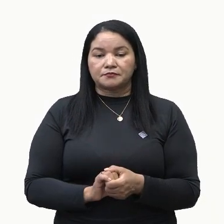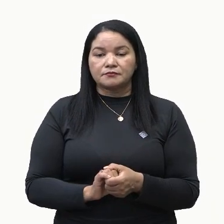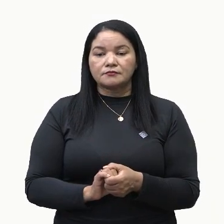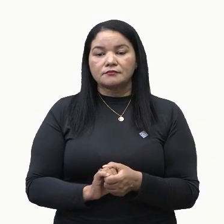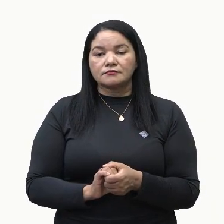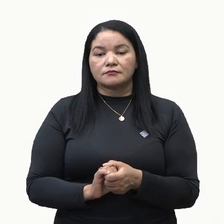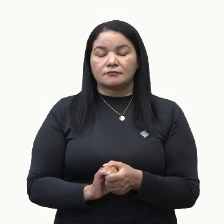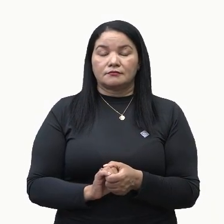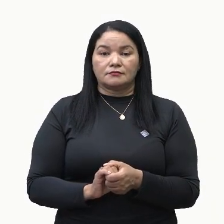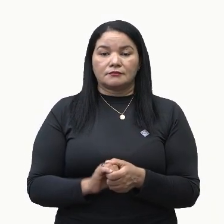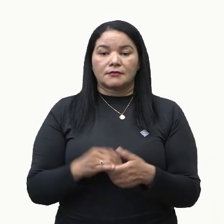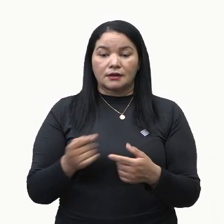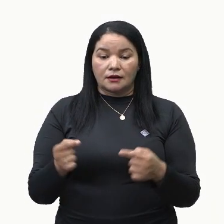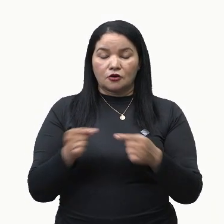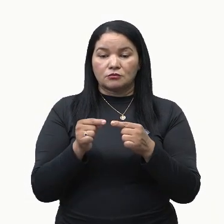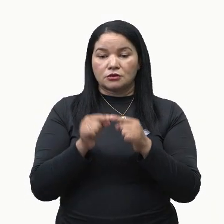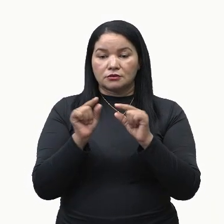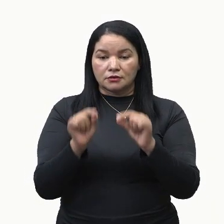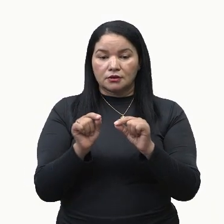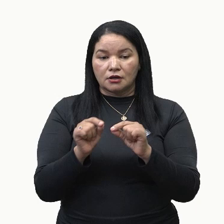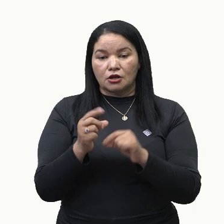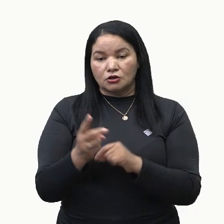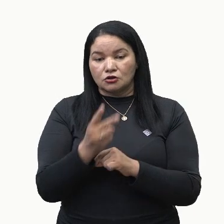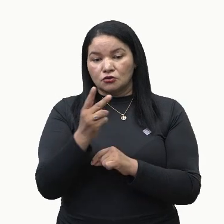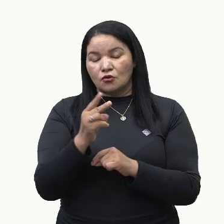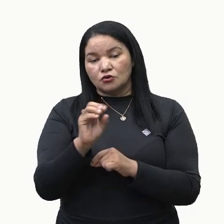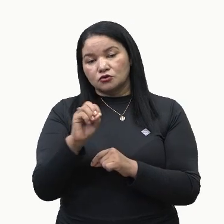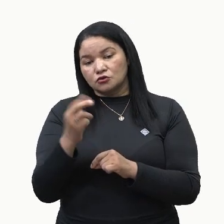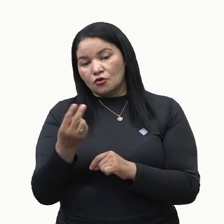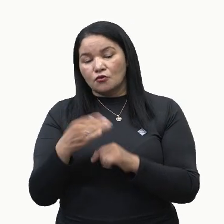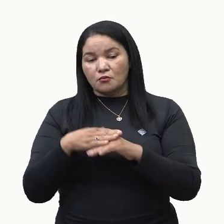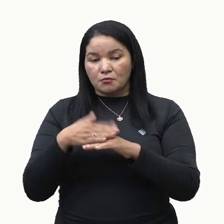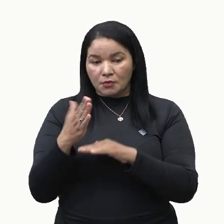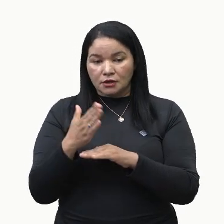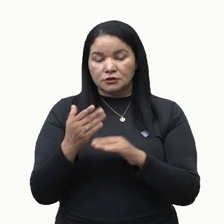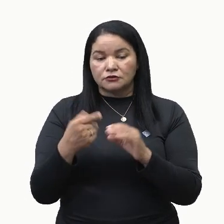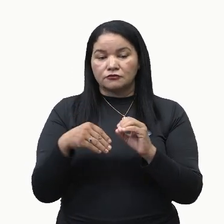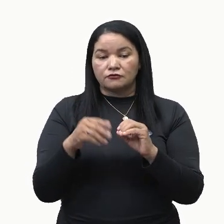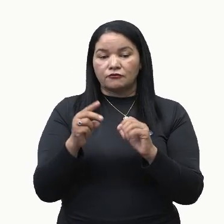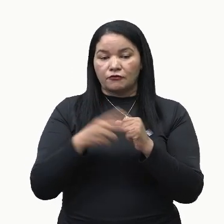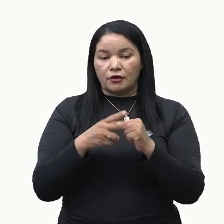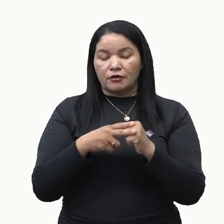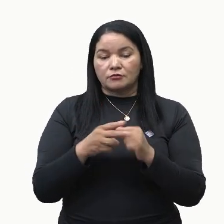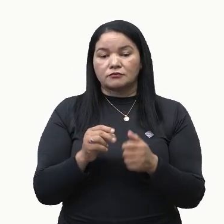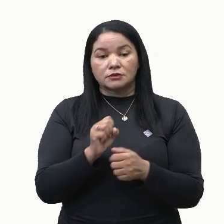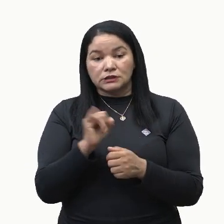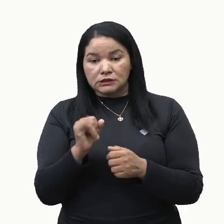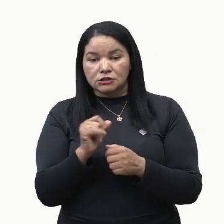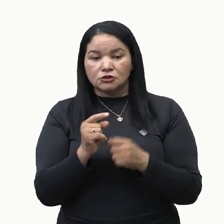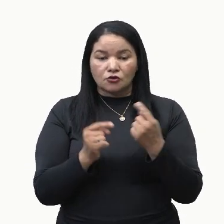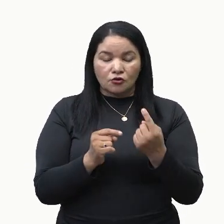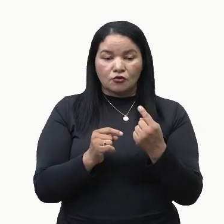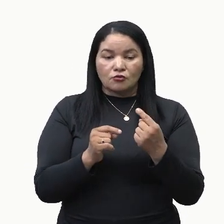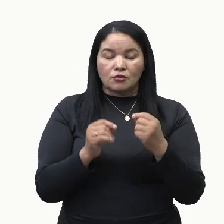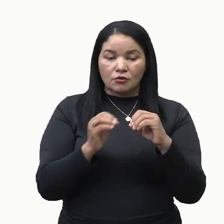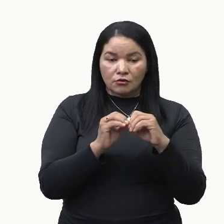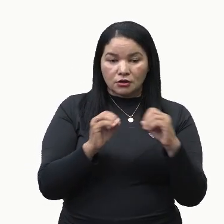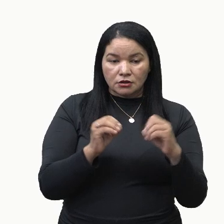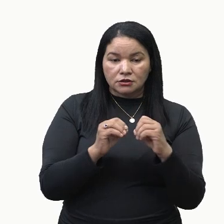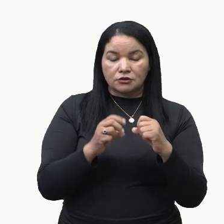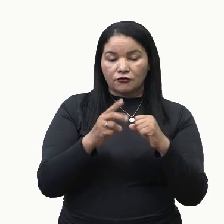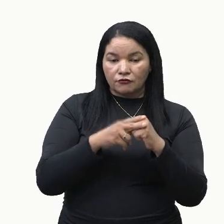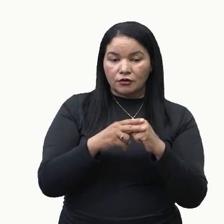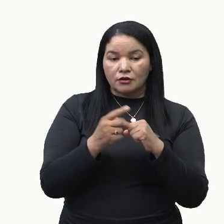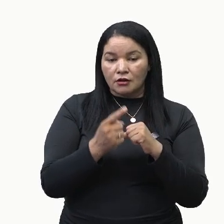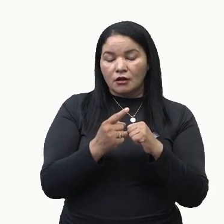2 ou mais verbos. Ó. Se cada oração tem um verbo, então, se o período é composto por